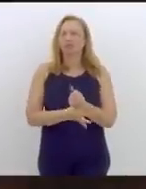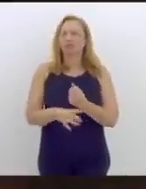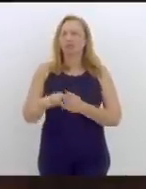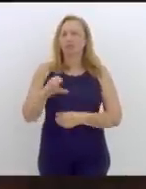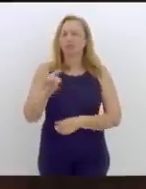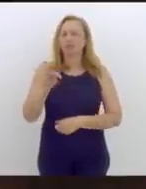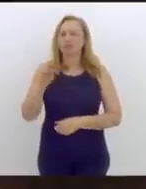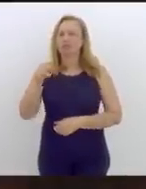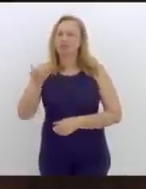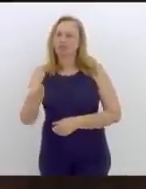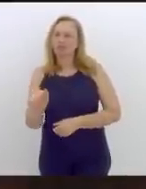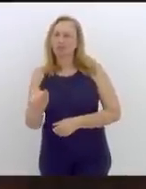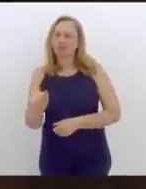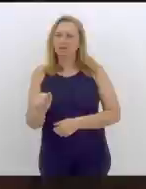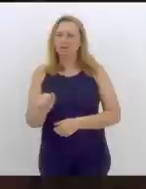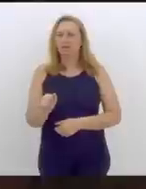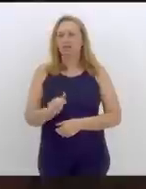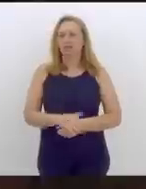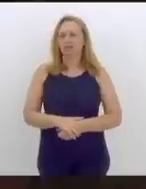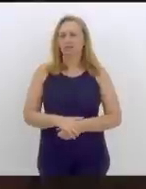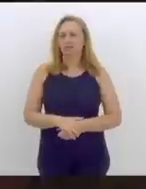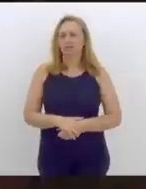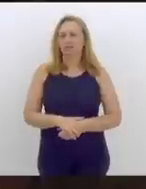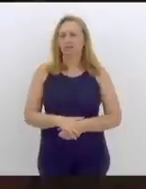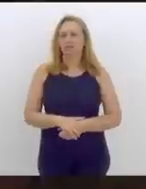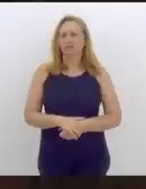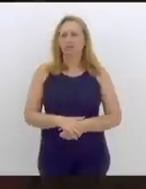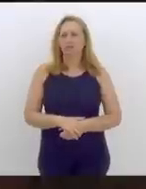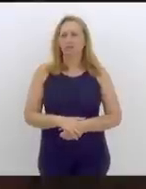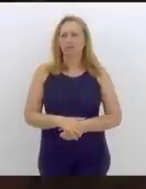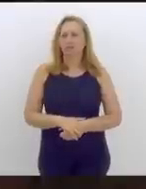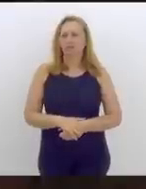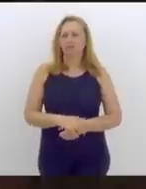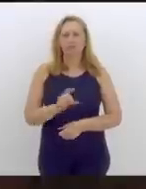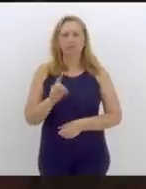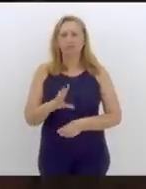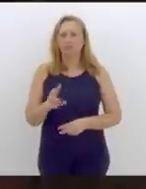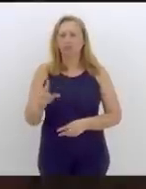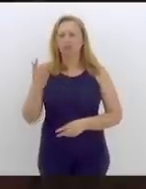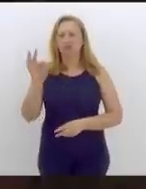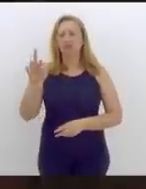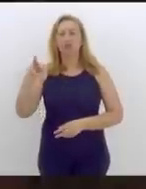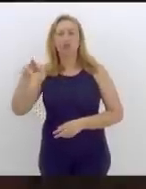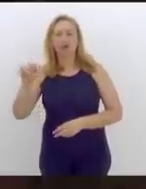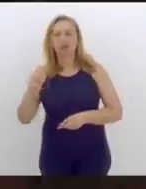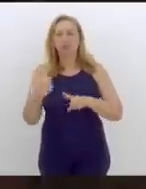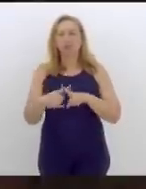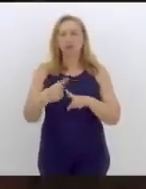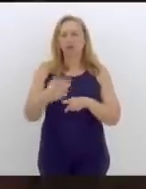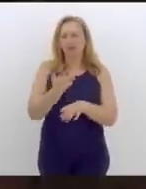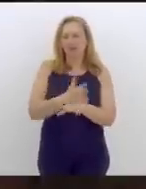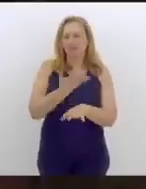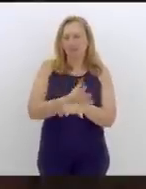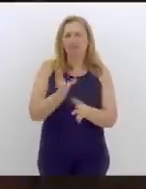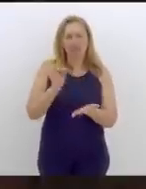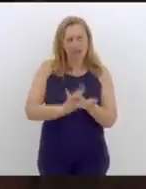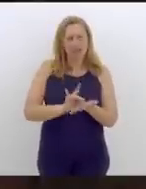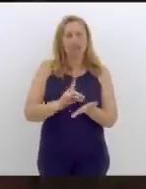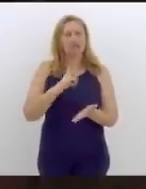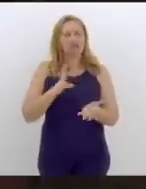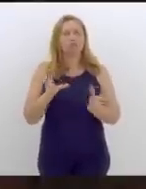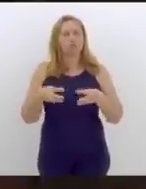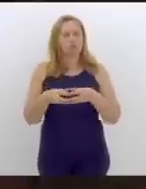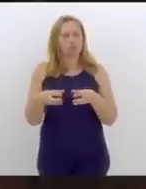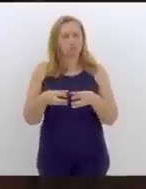a paridade só que isso tá na teoria porque na prática existe o grupo